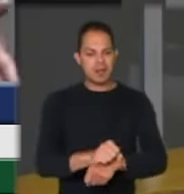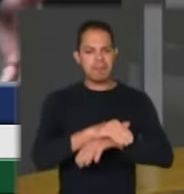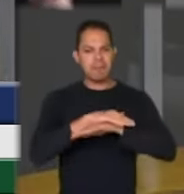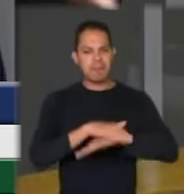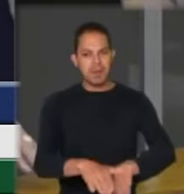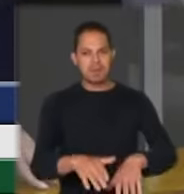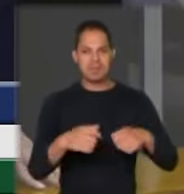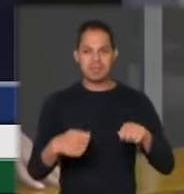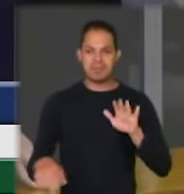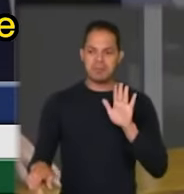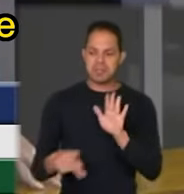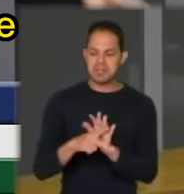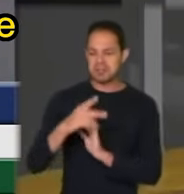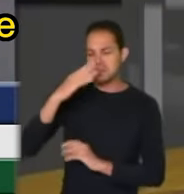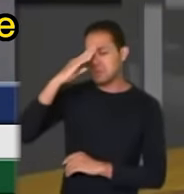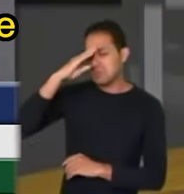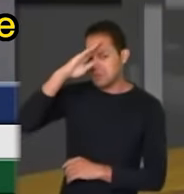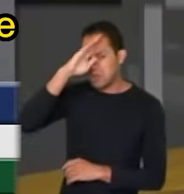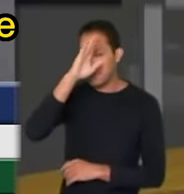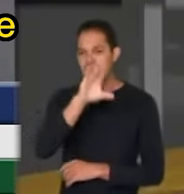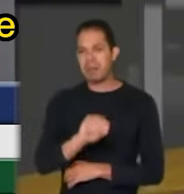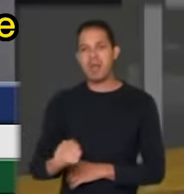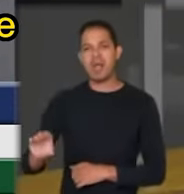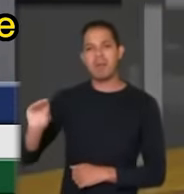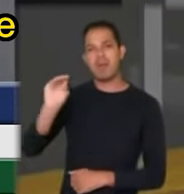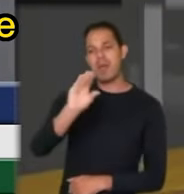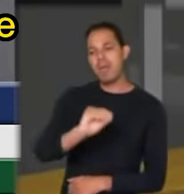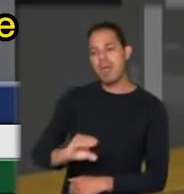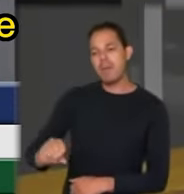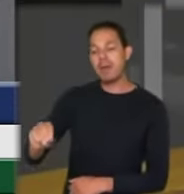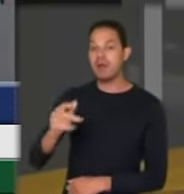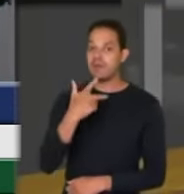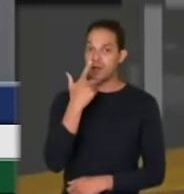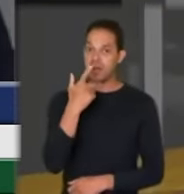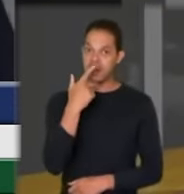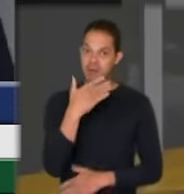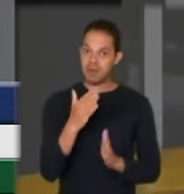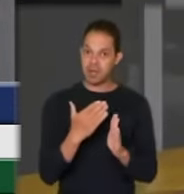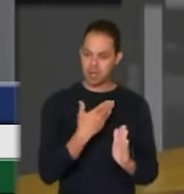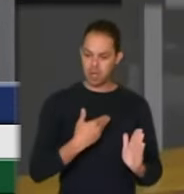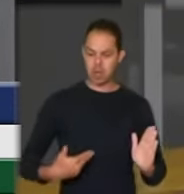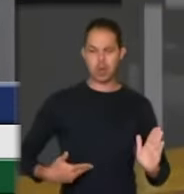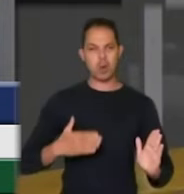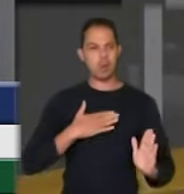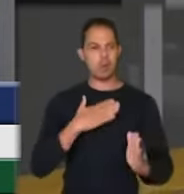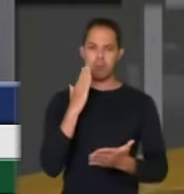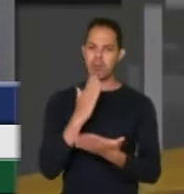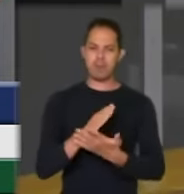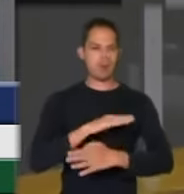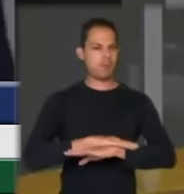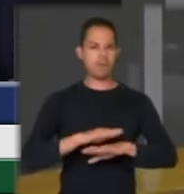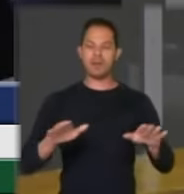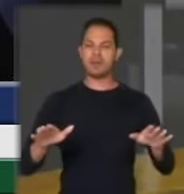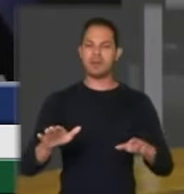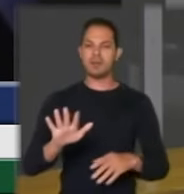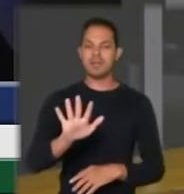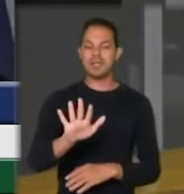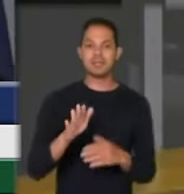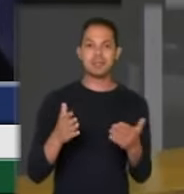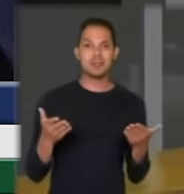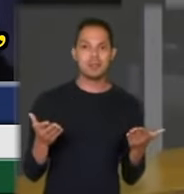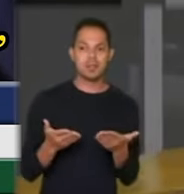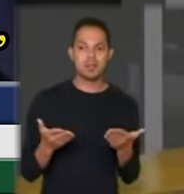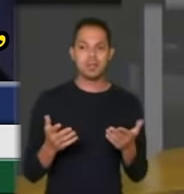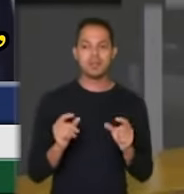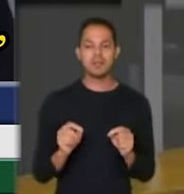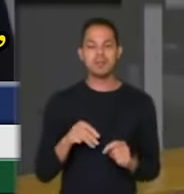presidente Bolsonaro, e dizia que iria acabar durante seu governo. E o que nós estamos vendo agora? Nós vemos